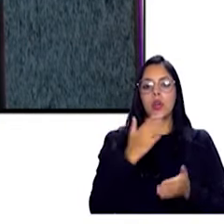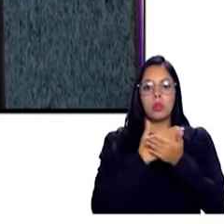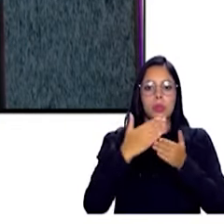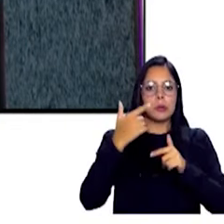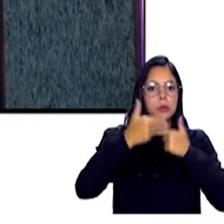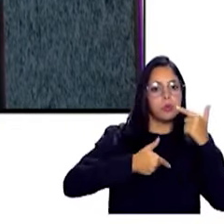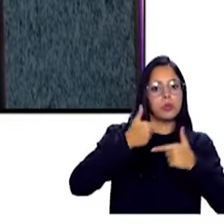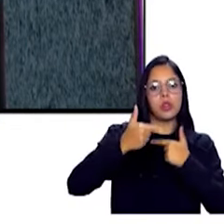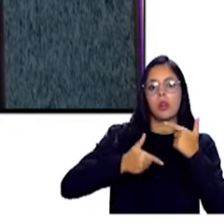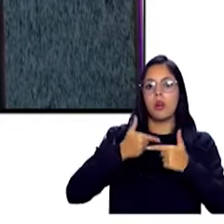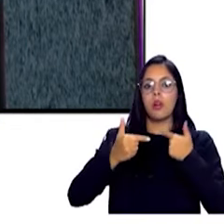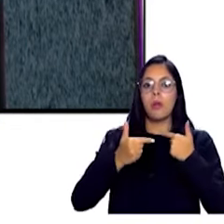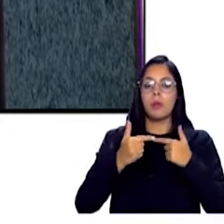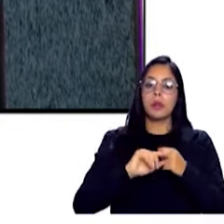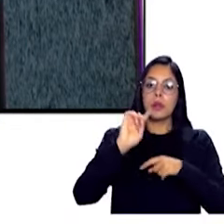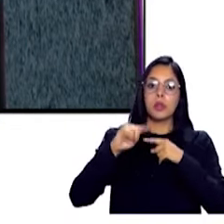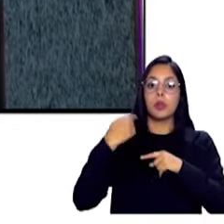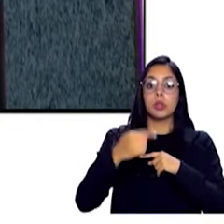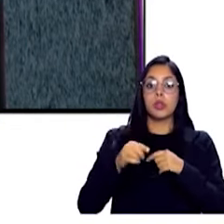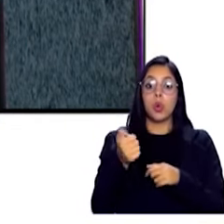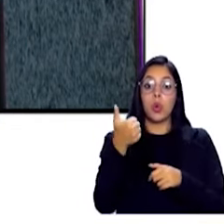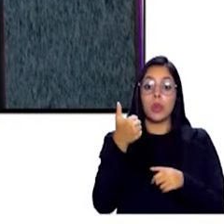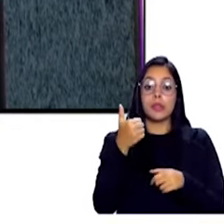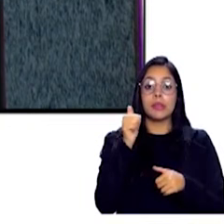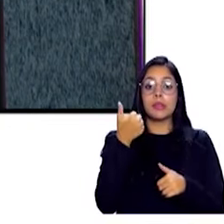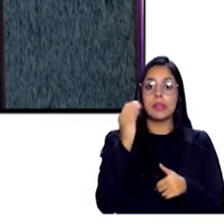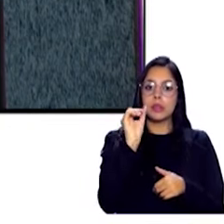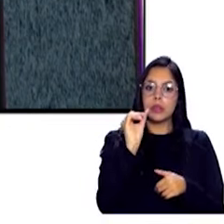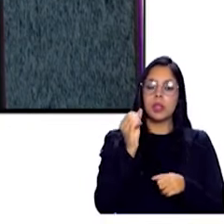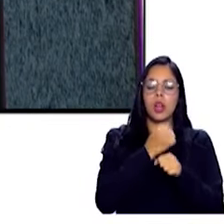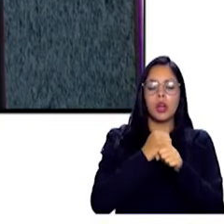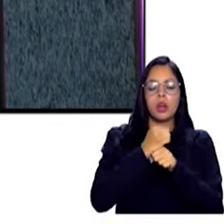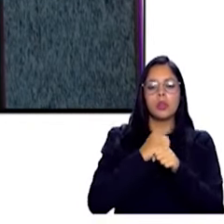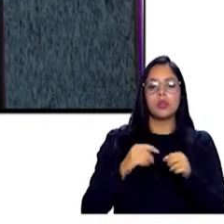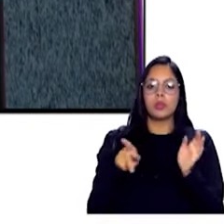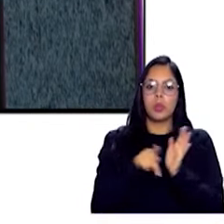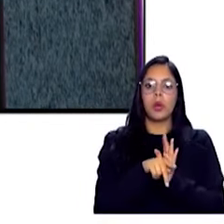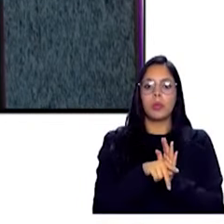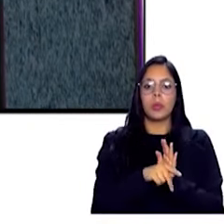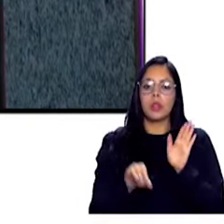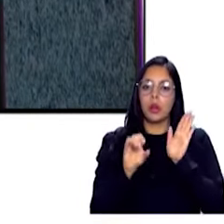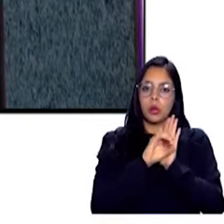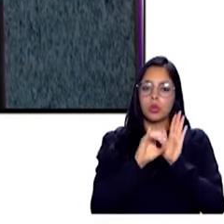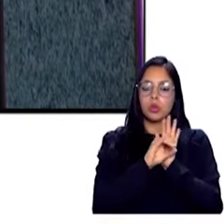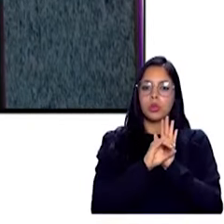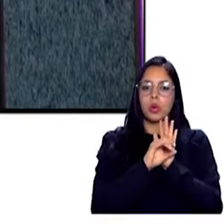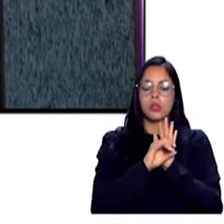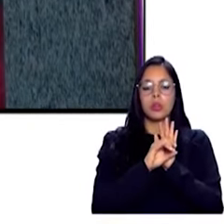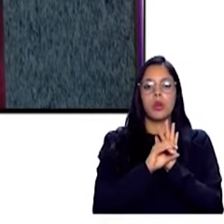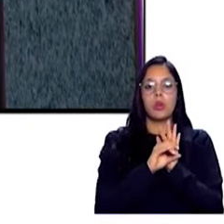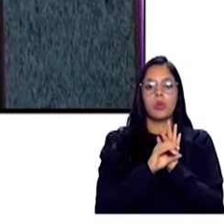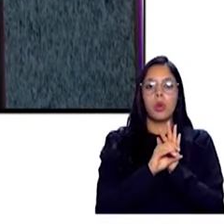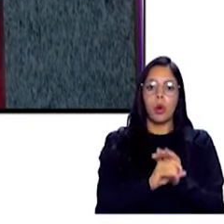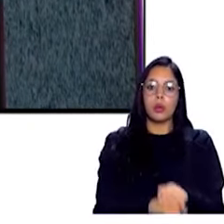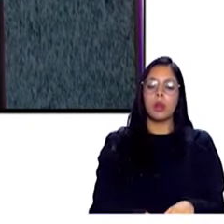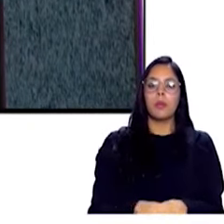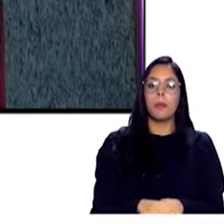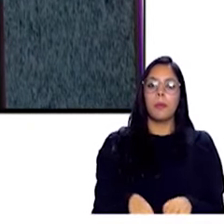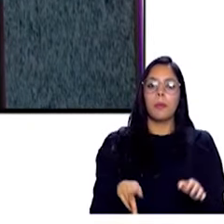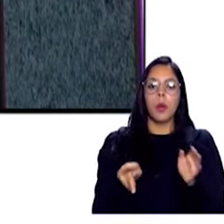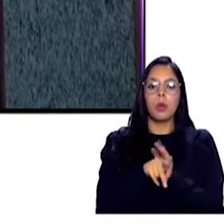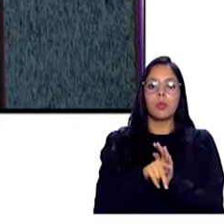trabalhar depois de quase 10 anos da promulgação da Constituição da República de